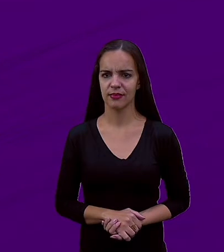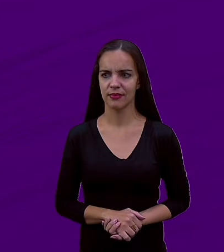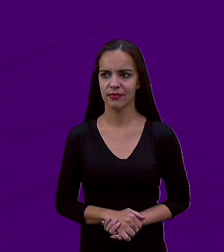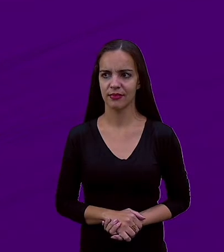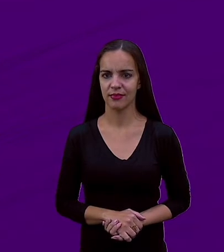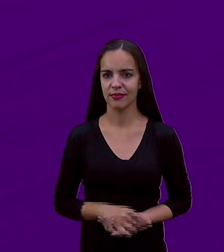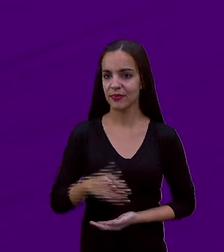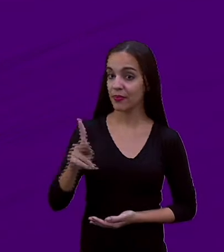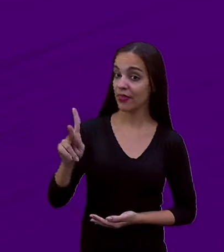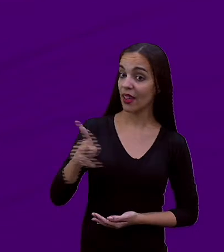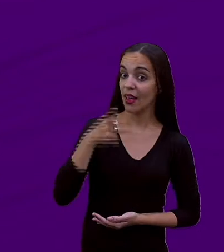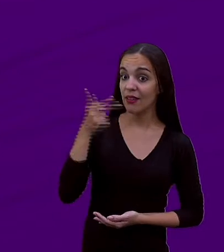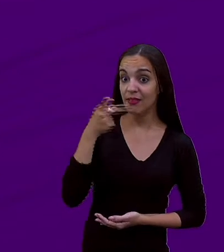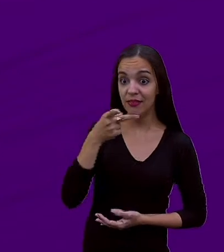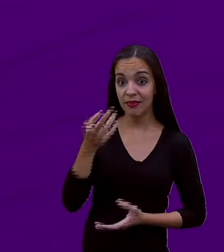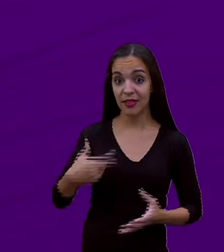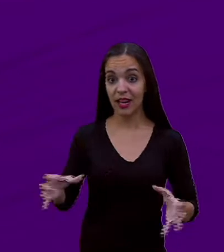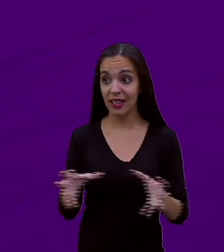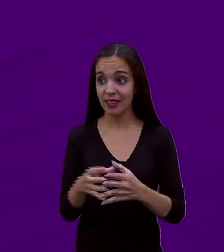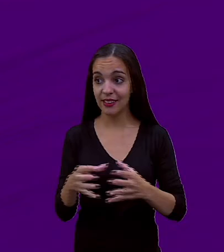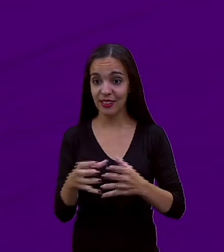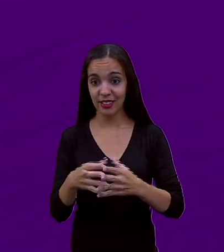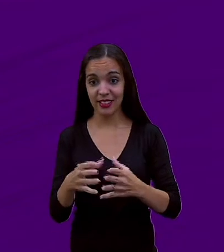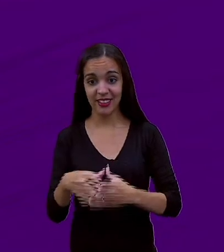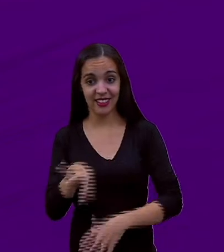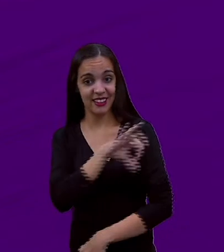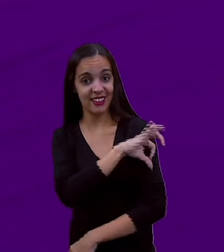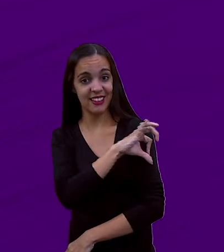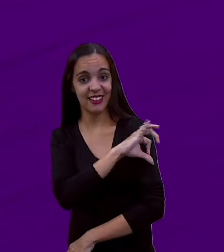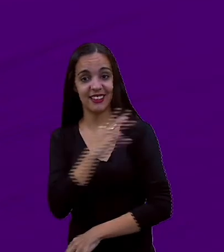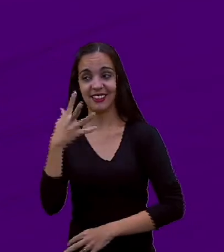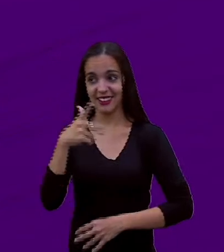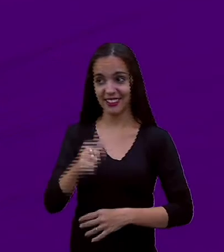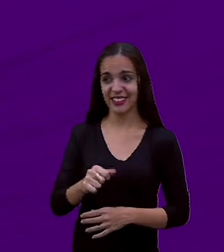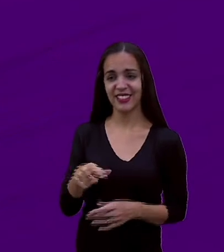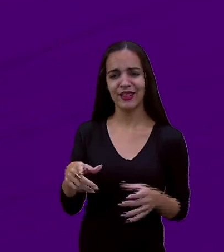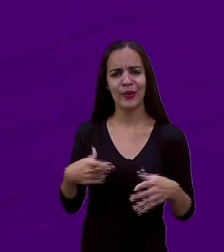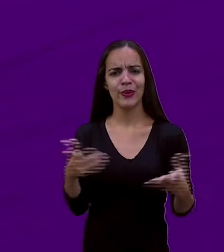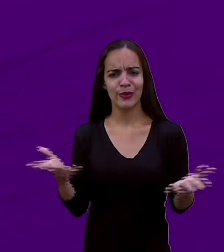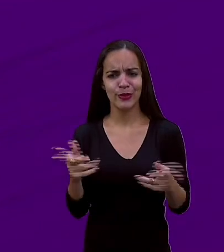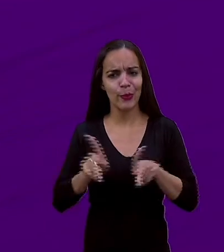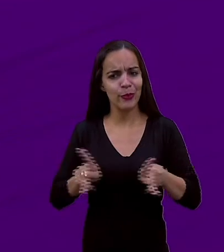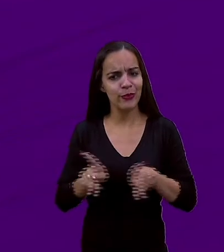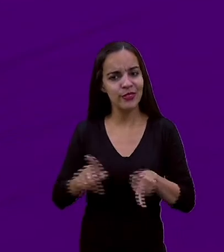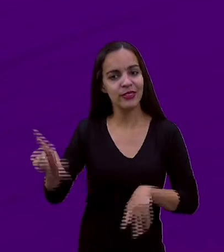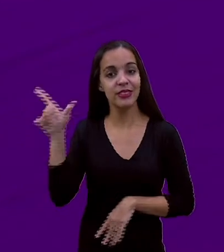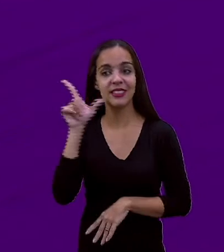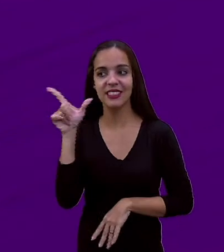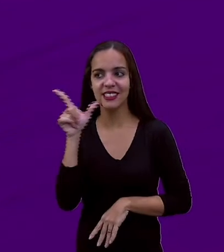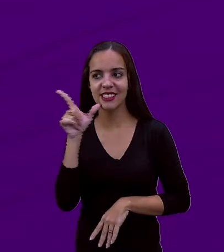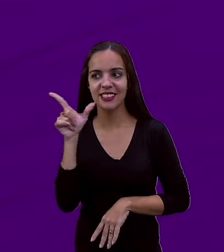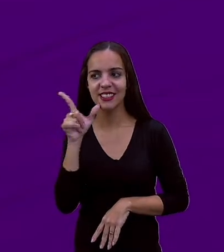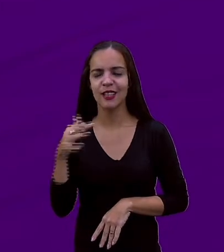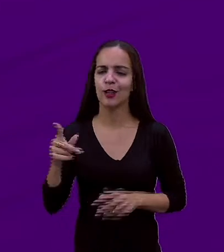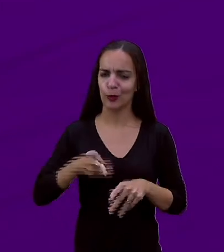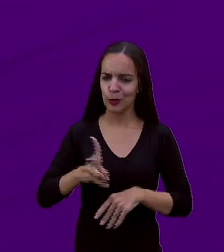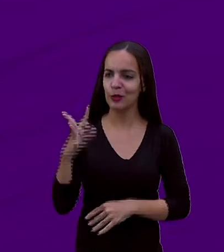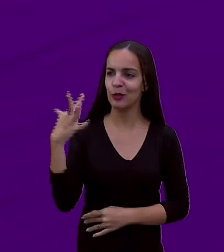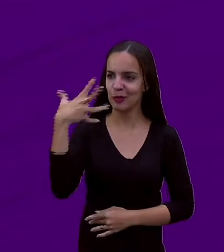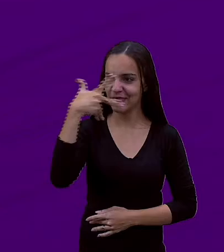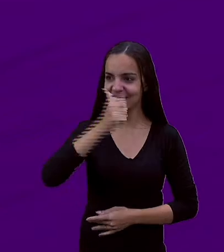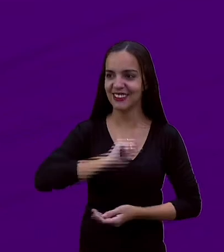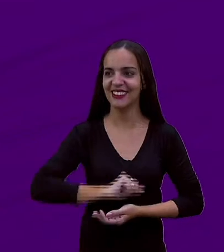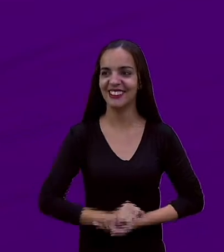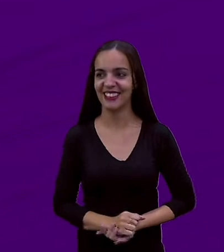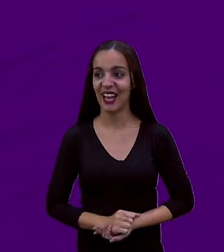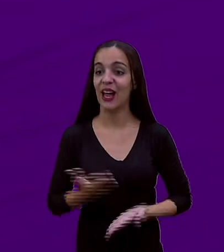Fala comigo, galera bonita do nono ano, tudo bem com vocês? Por aqui é a professora Letícia, de língua portuguesa. Na aula de